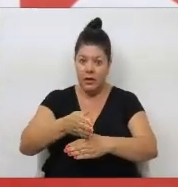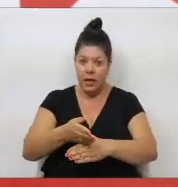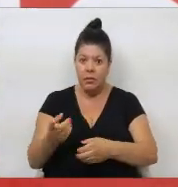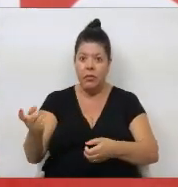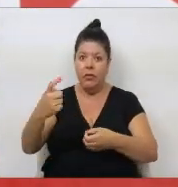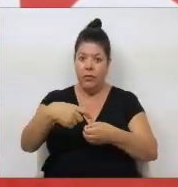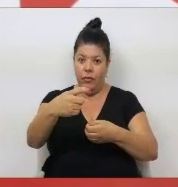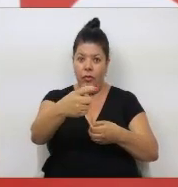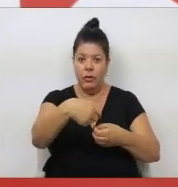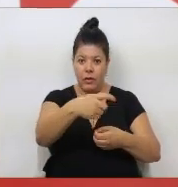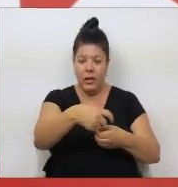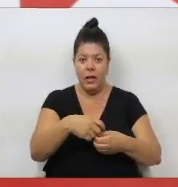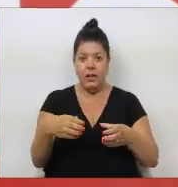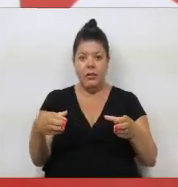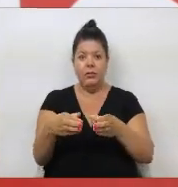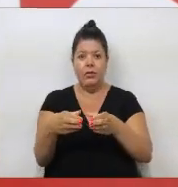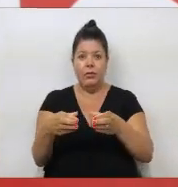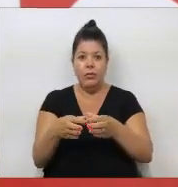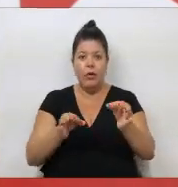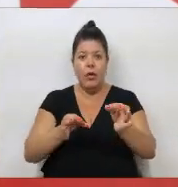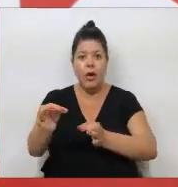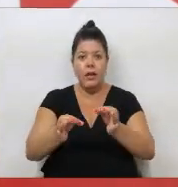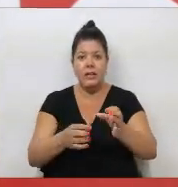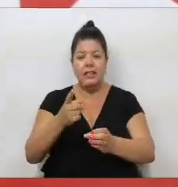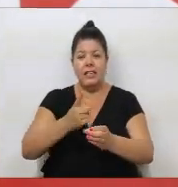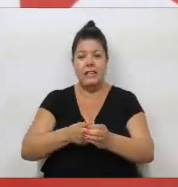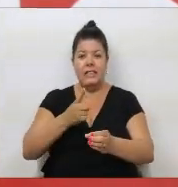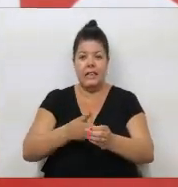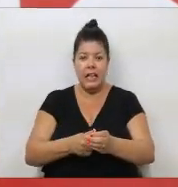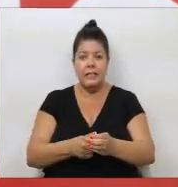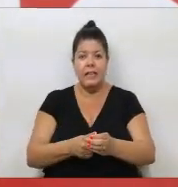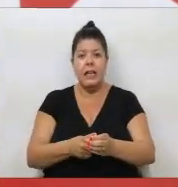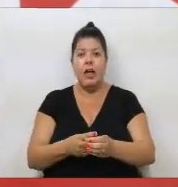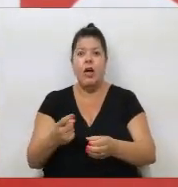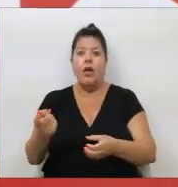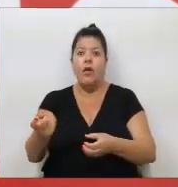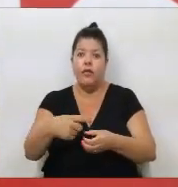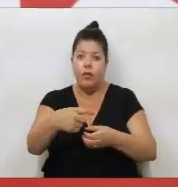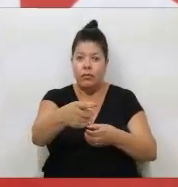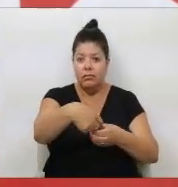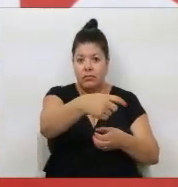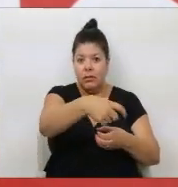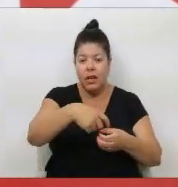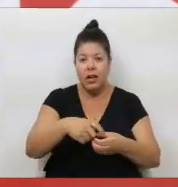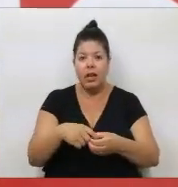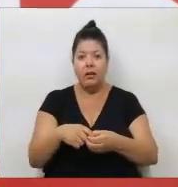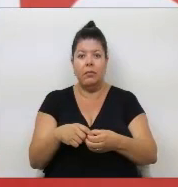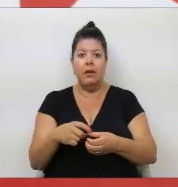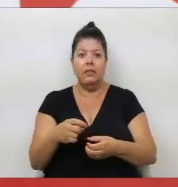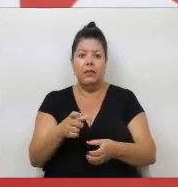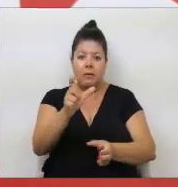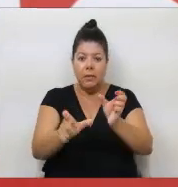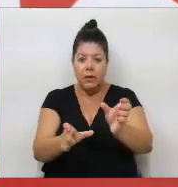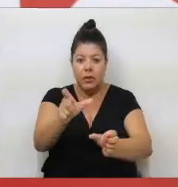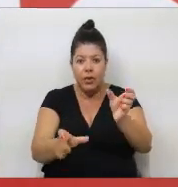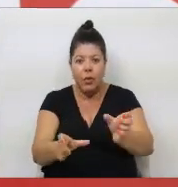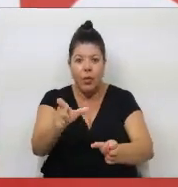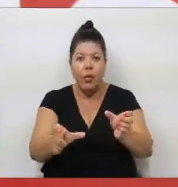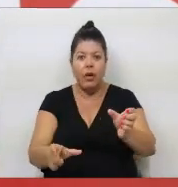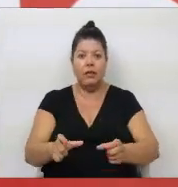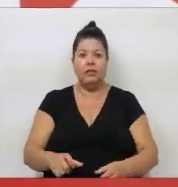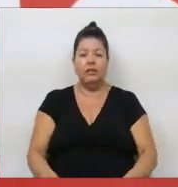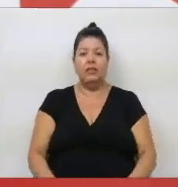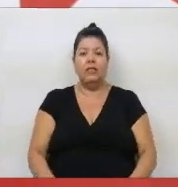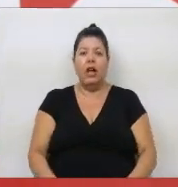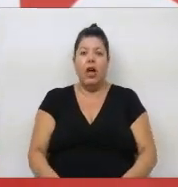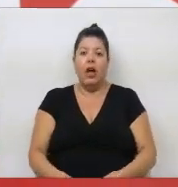entidades organizadas, civis organizadas na nossa cidade, voltado para ouvir os conselhos populares, ouvir